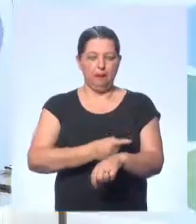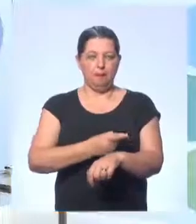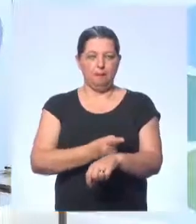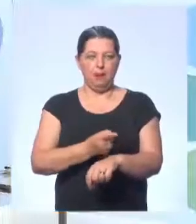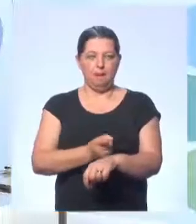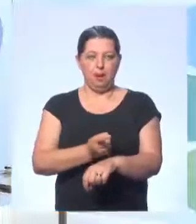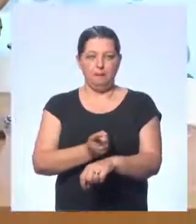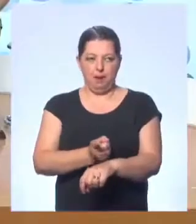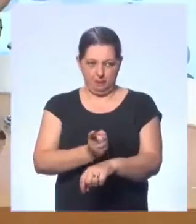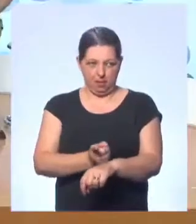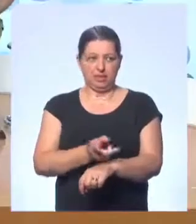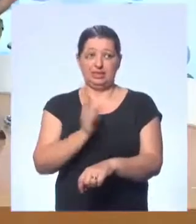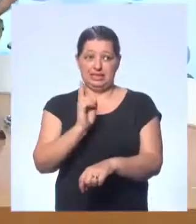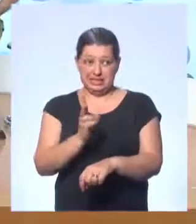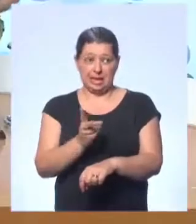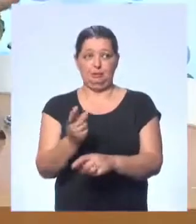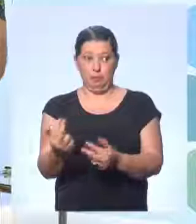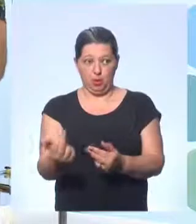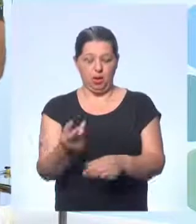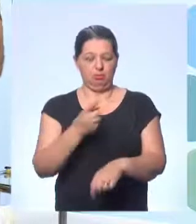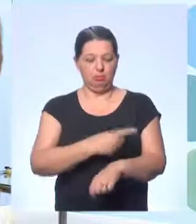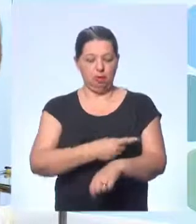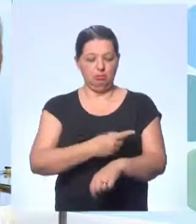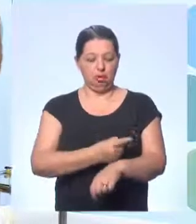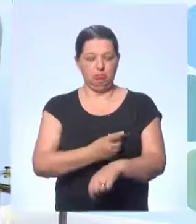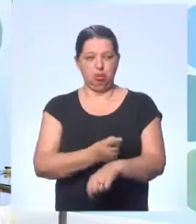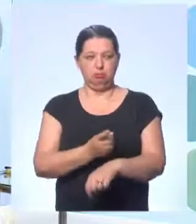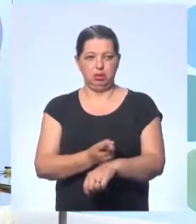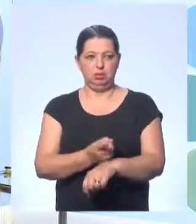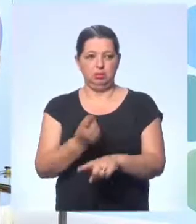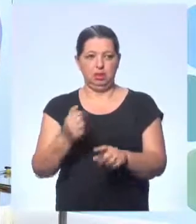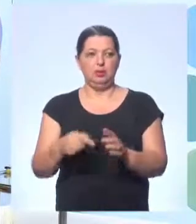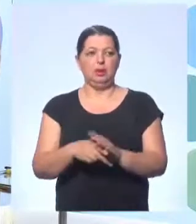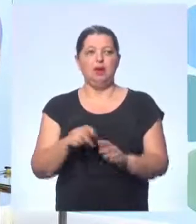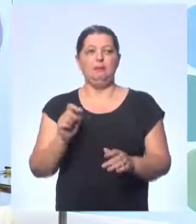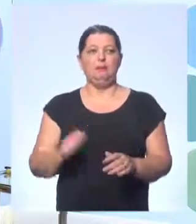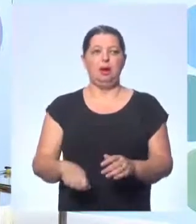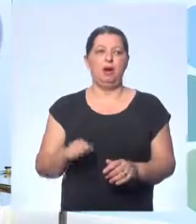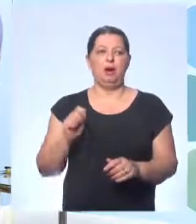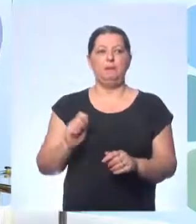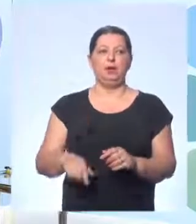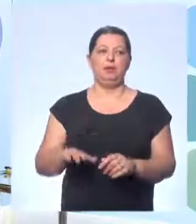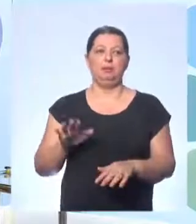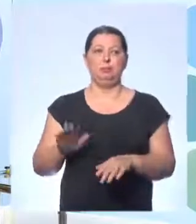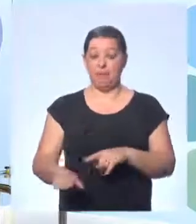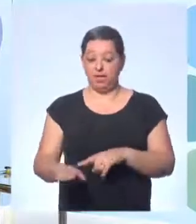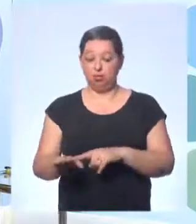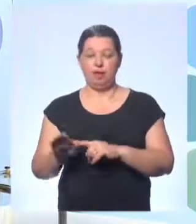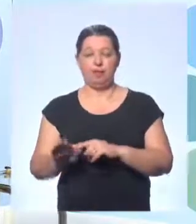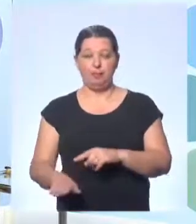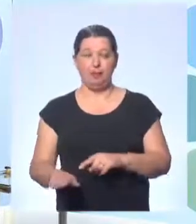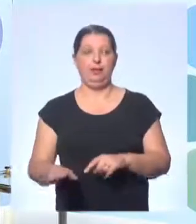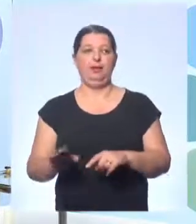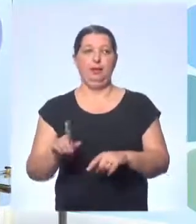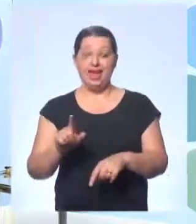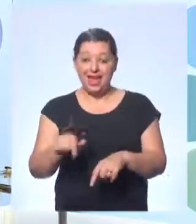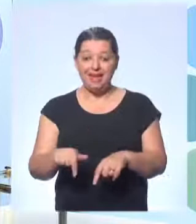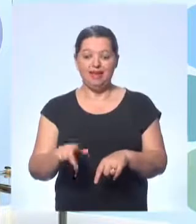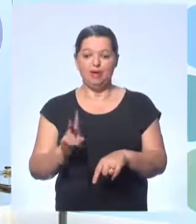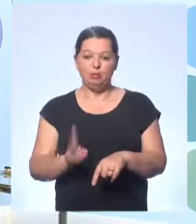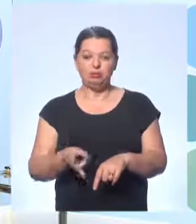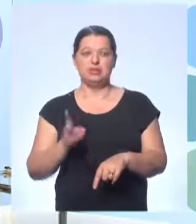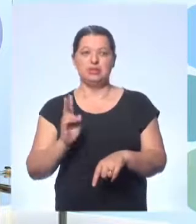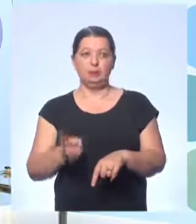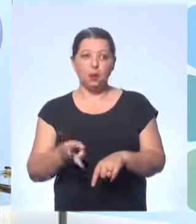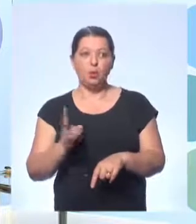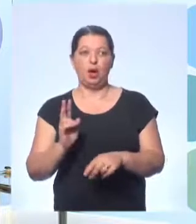mesmo pulso entre si. Então, vamos lá. Isso aqui é um pulso, né? Isso é um pulso. Então, se eu